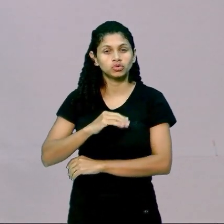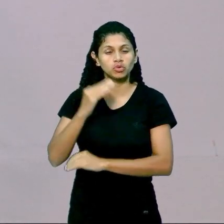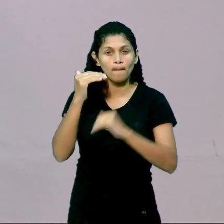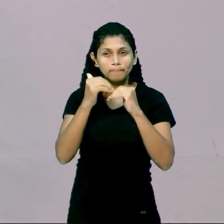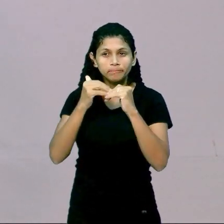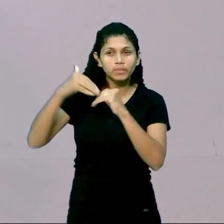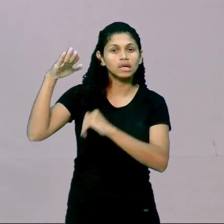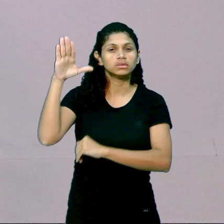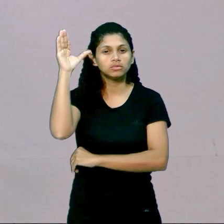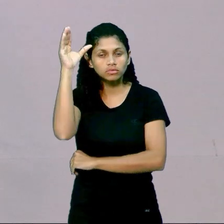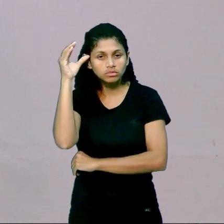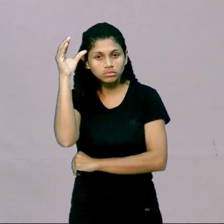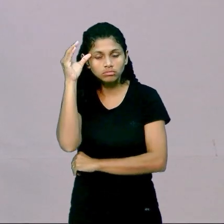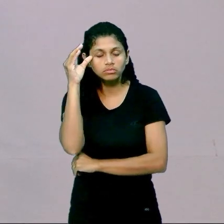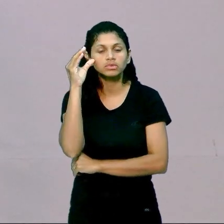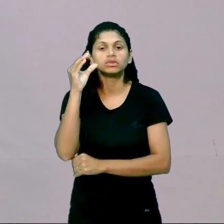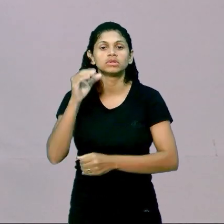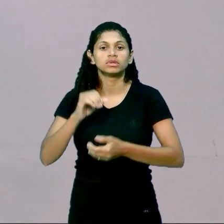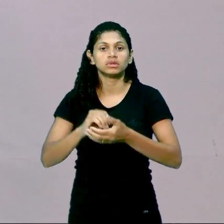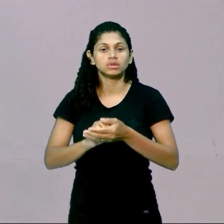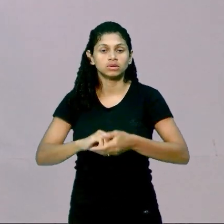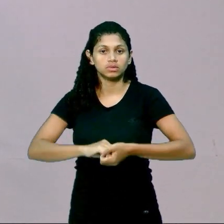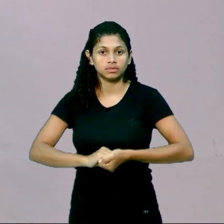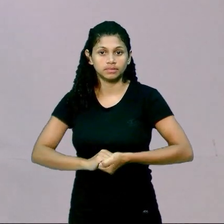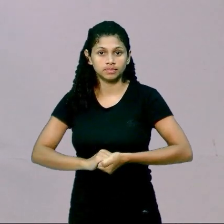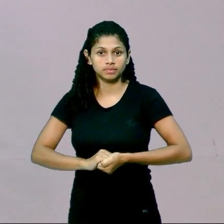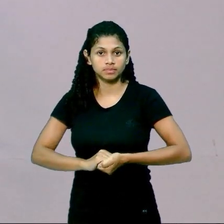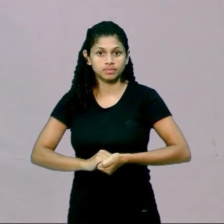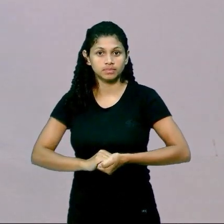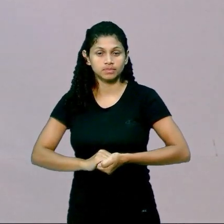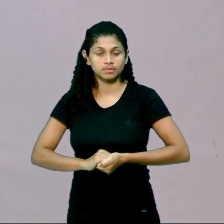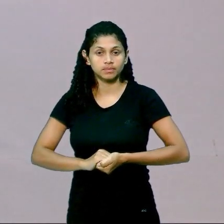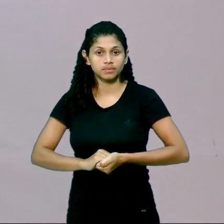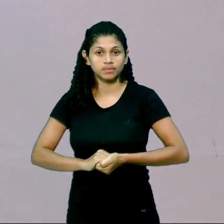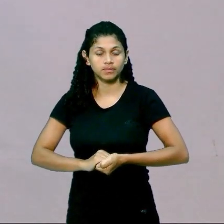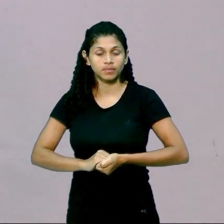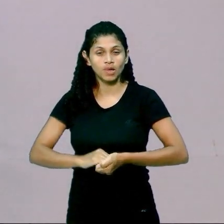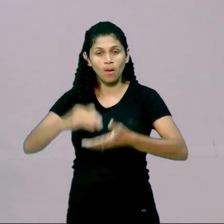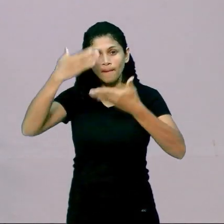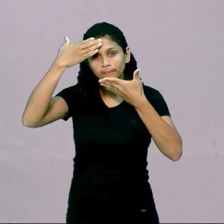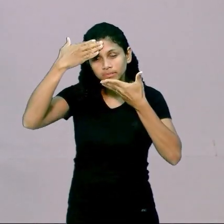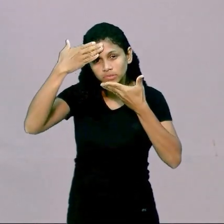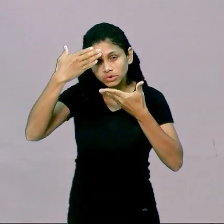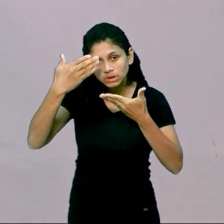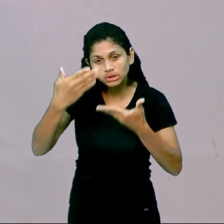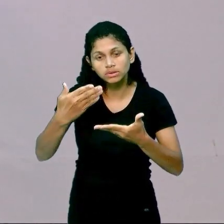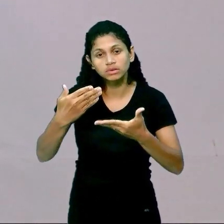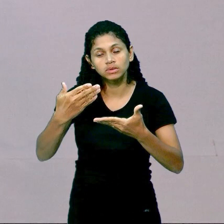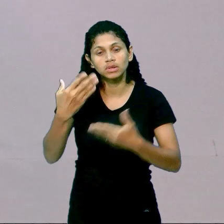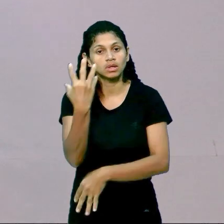vai se familiarizando com as questões do Enem. Muito obrigado